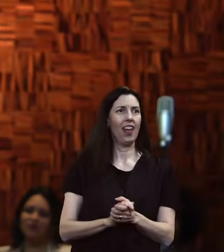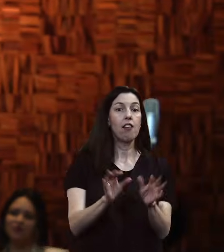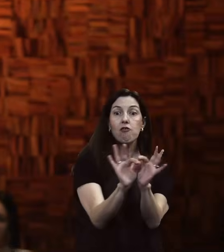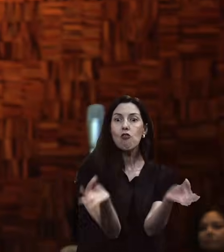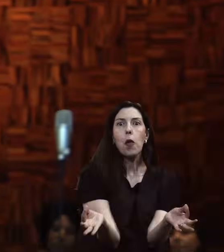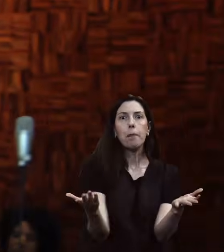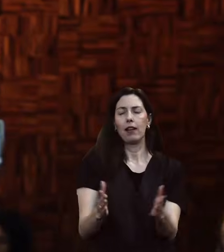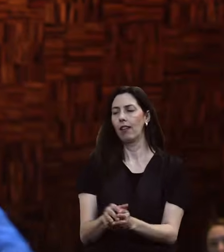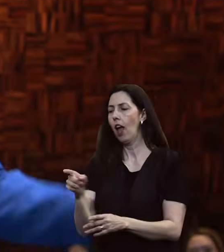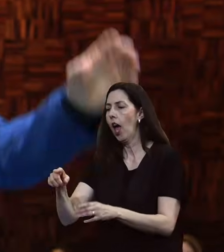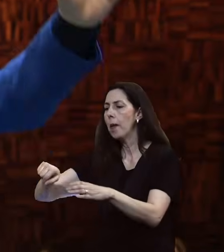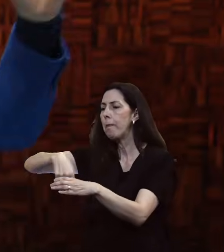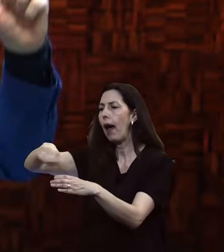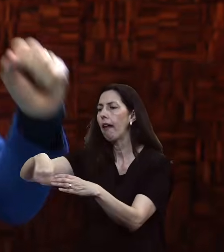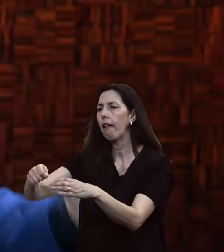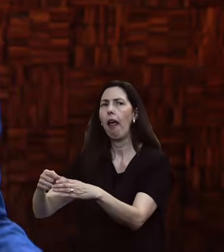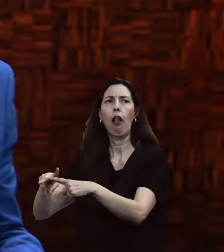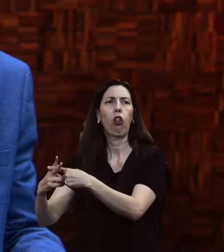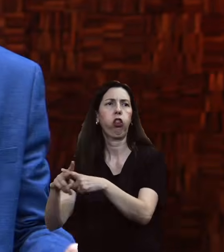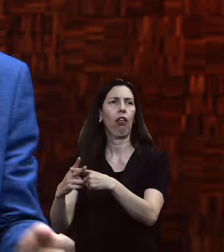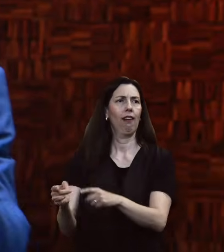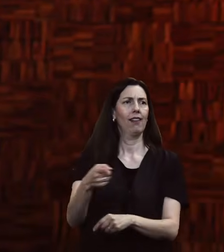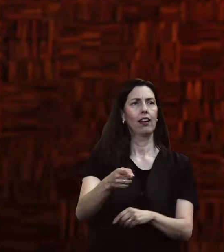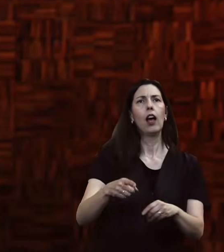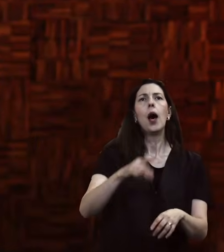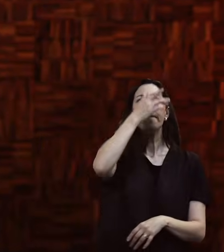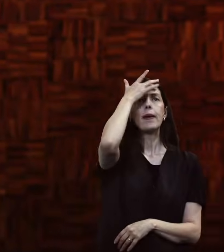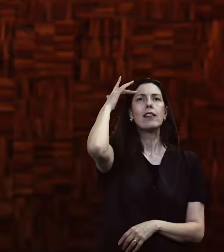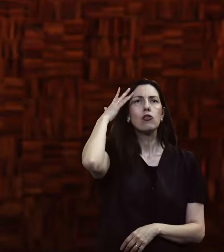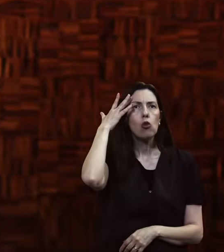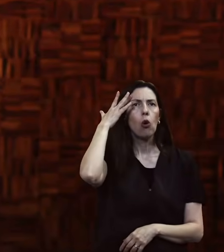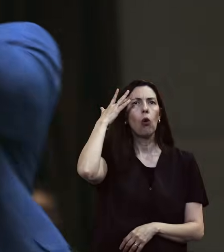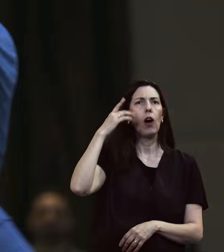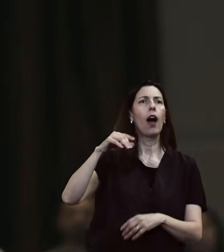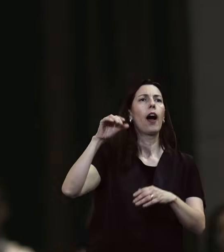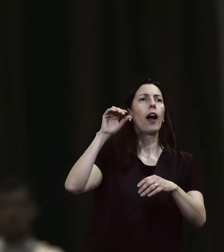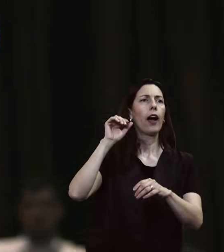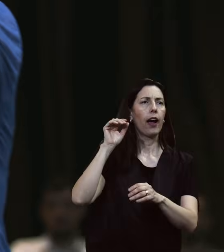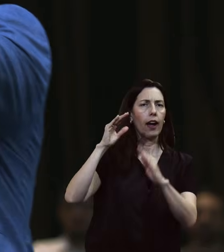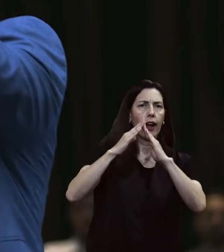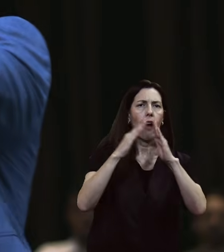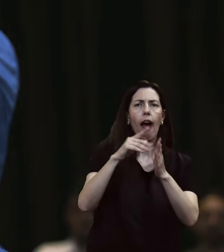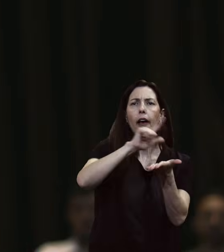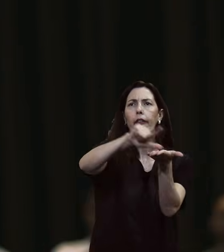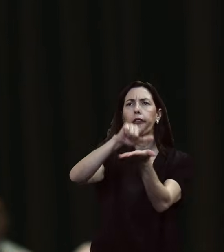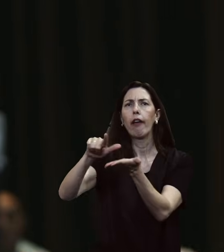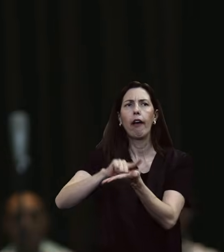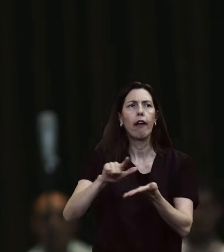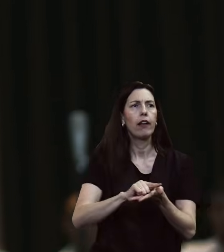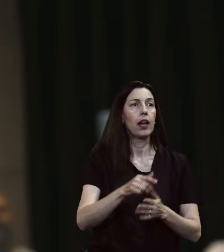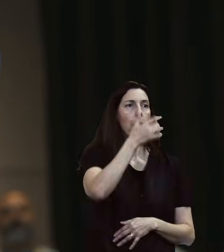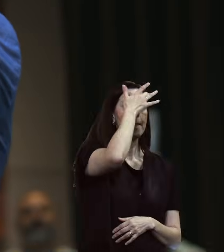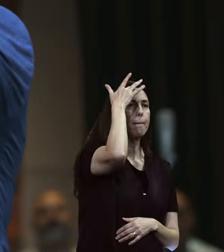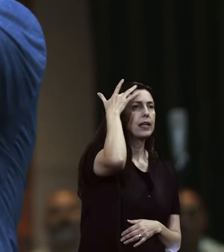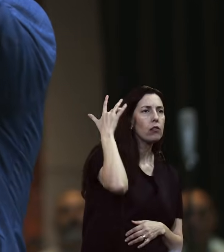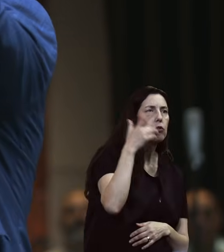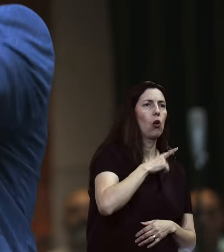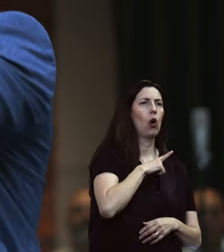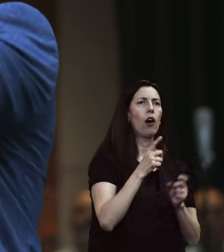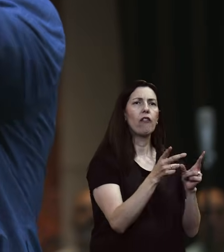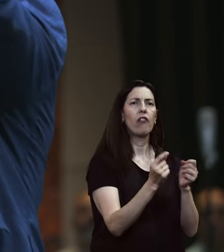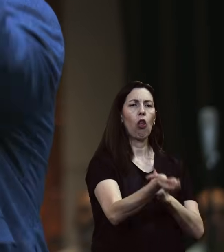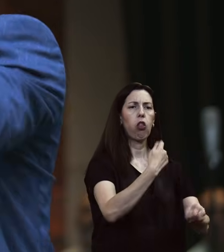consertam panelas, com as donas de casa, com aqueles que vendem no comércio. Deus usa